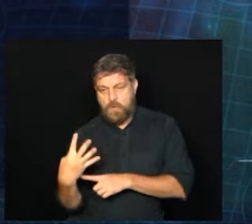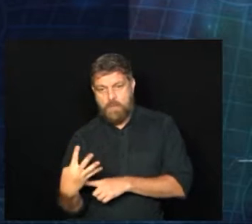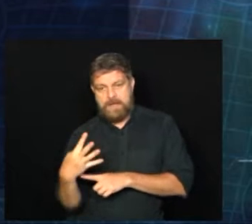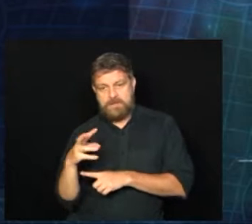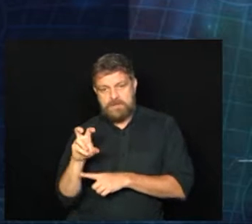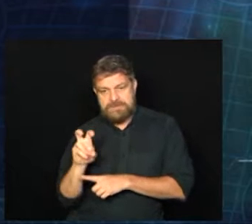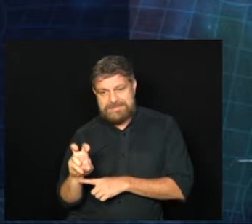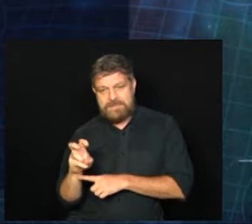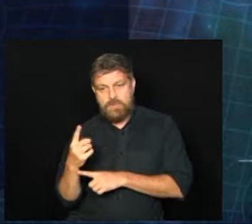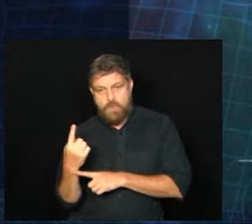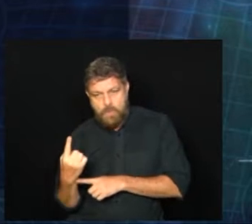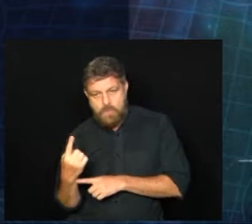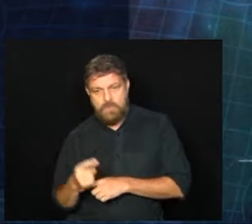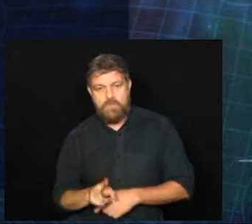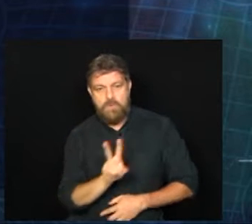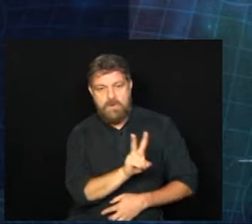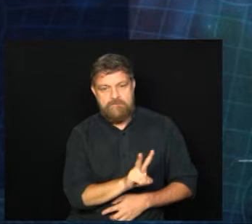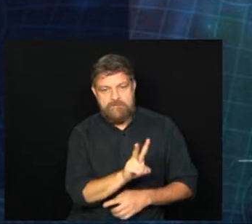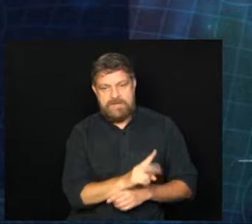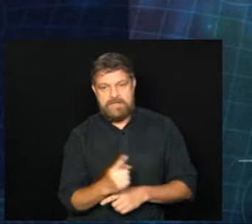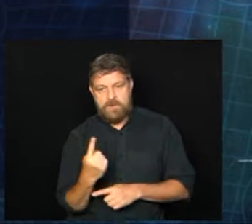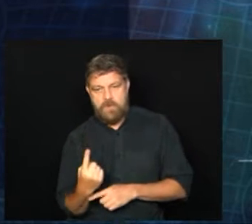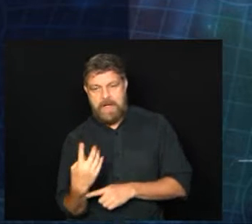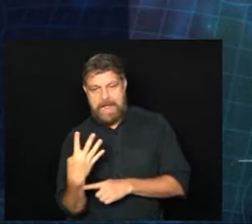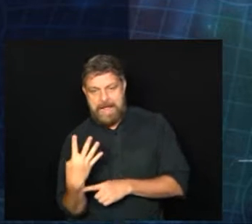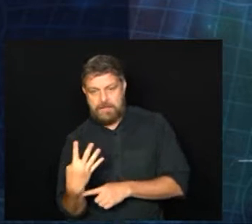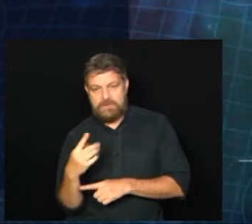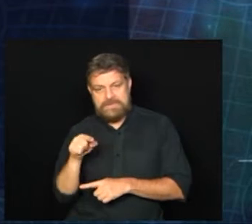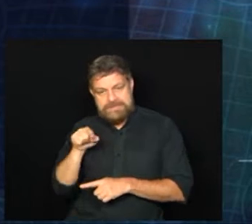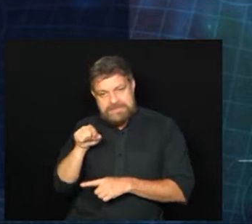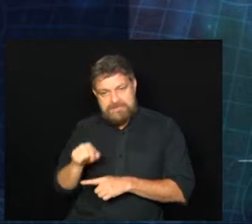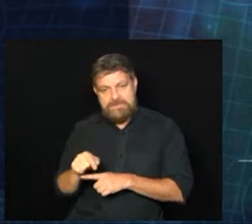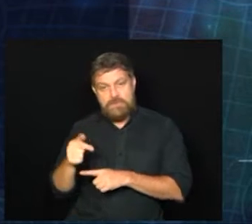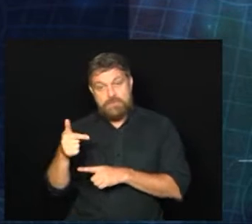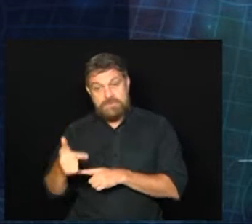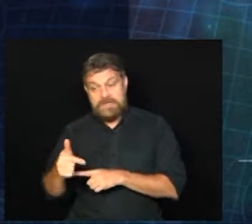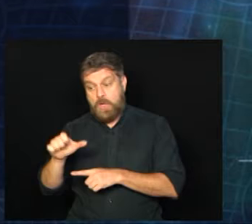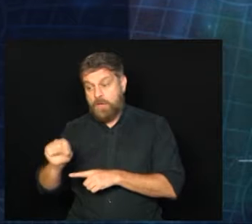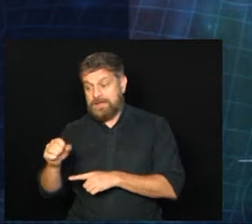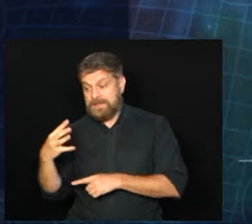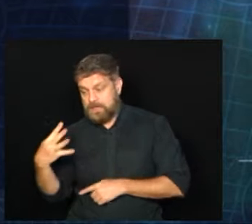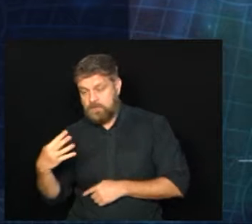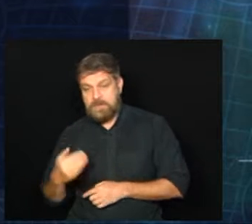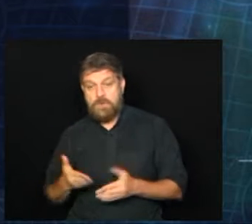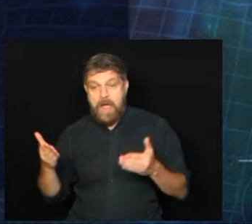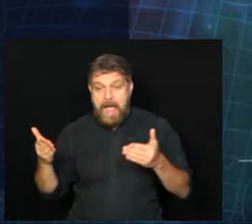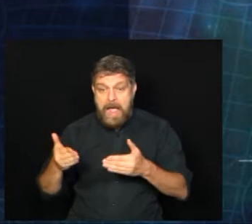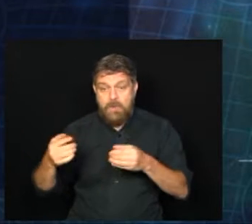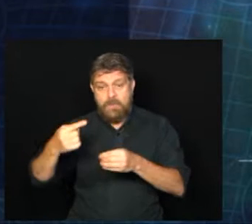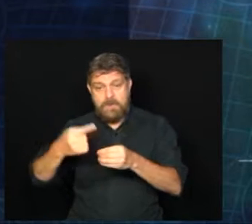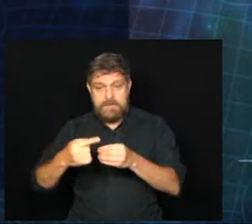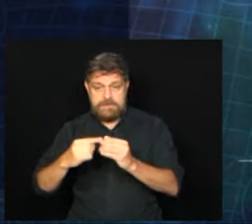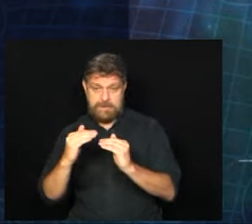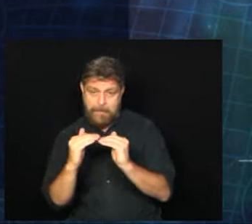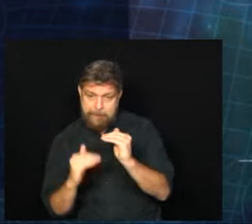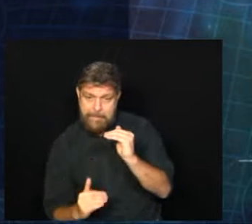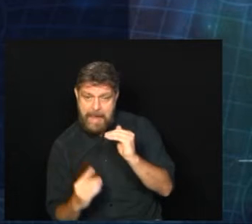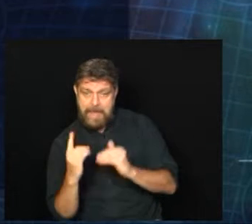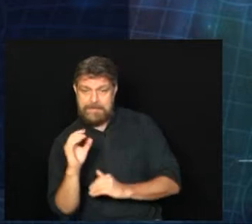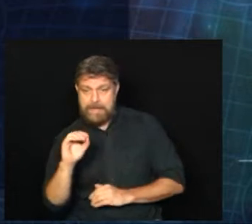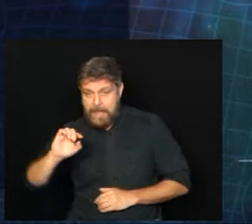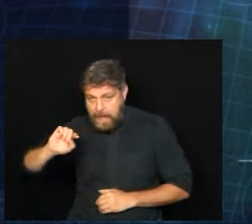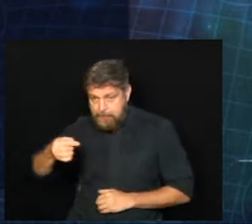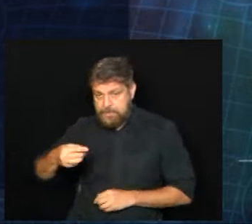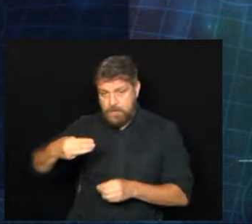14.451, Valinhos, 14.284 casos da Covid-19. Agora, os municípios com menos de 10 mil casos aqui